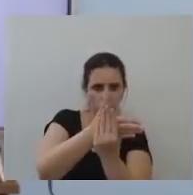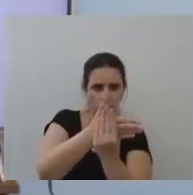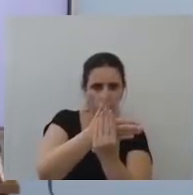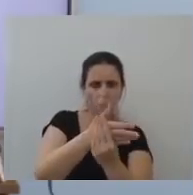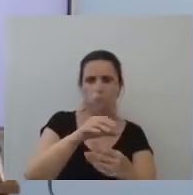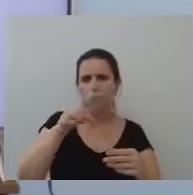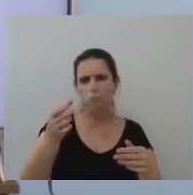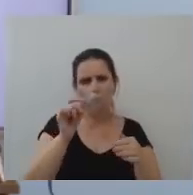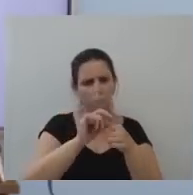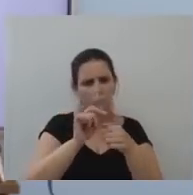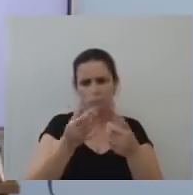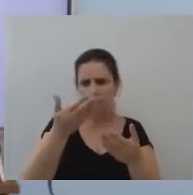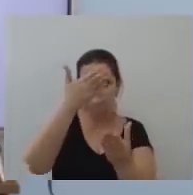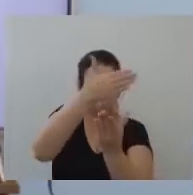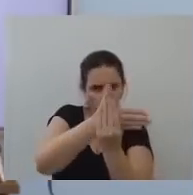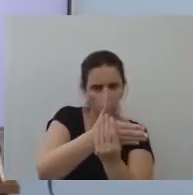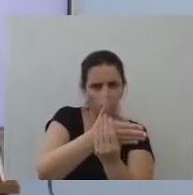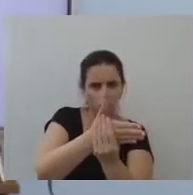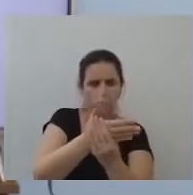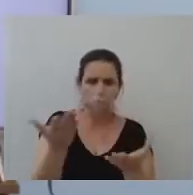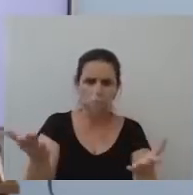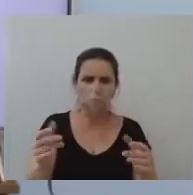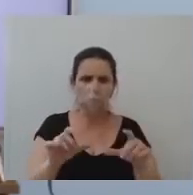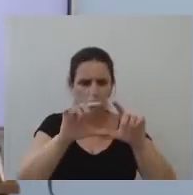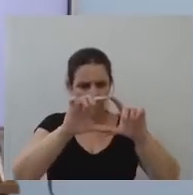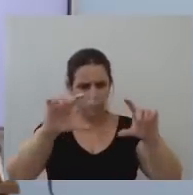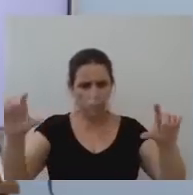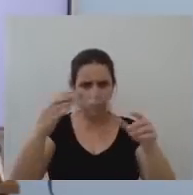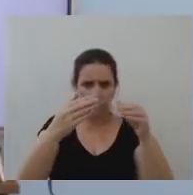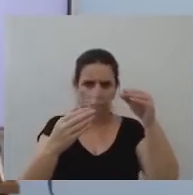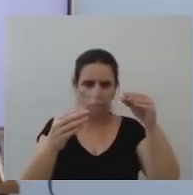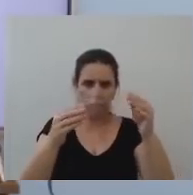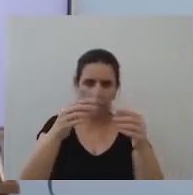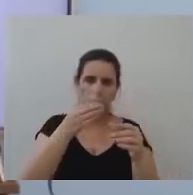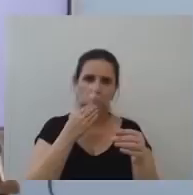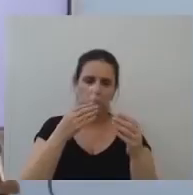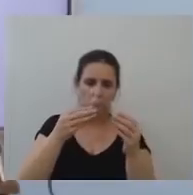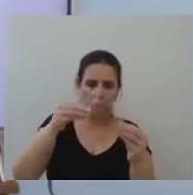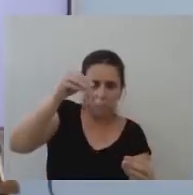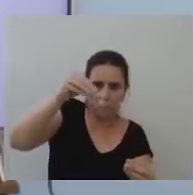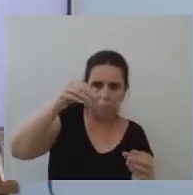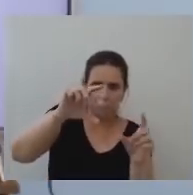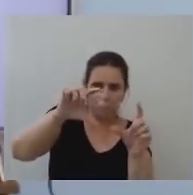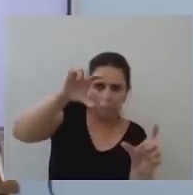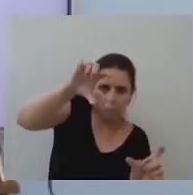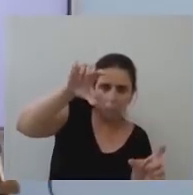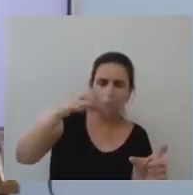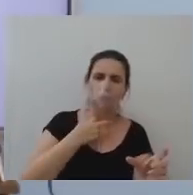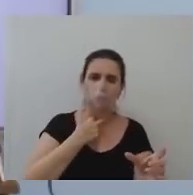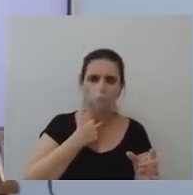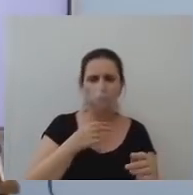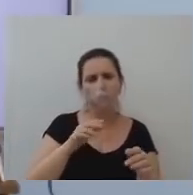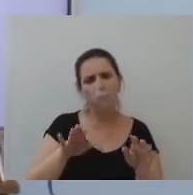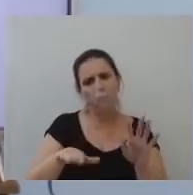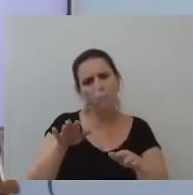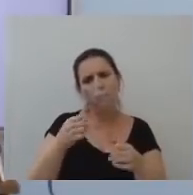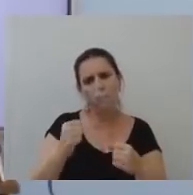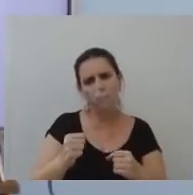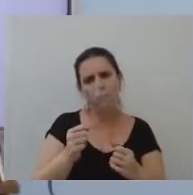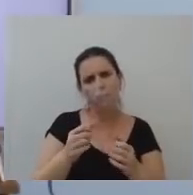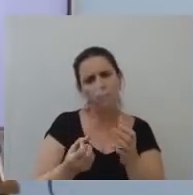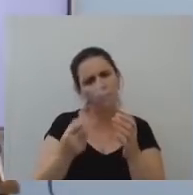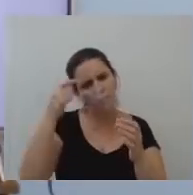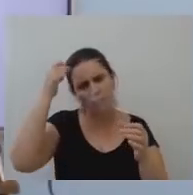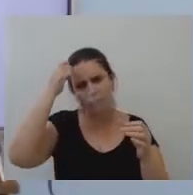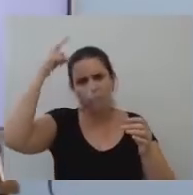gente cria ou desenvolve. Às vezes, alguns de vocês podem até ter um suporte específico para celular. Mas a gente agora está num